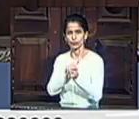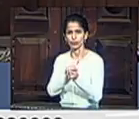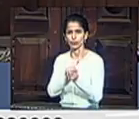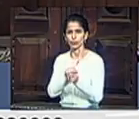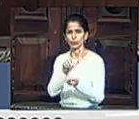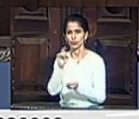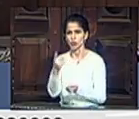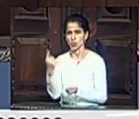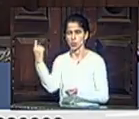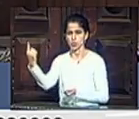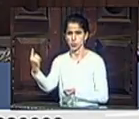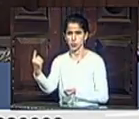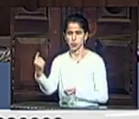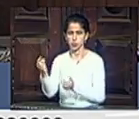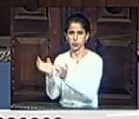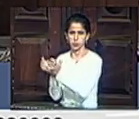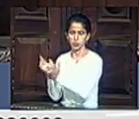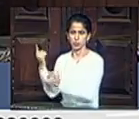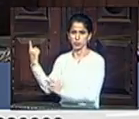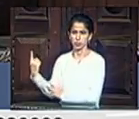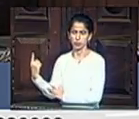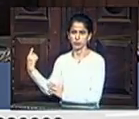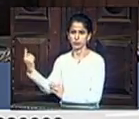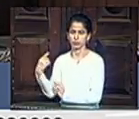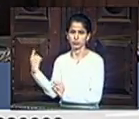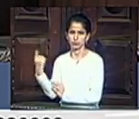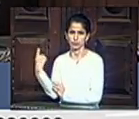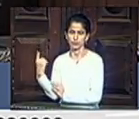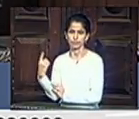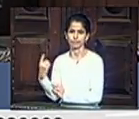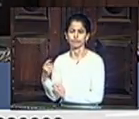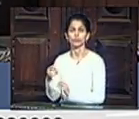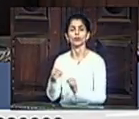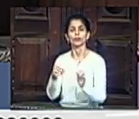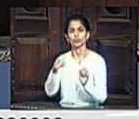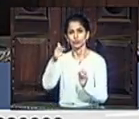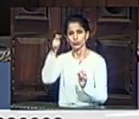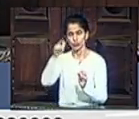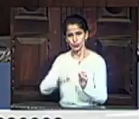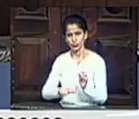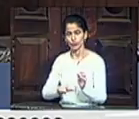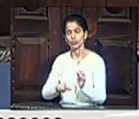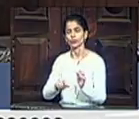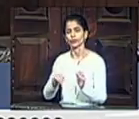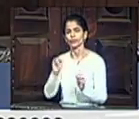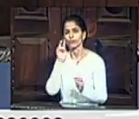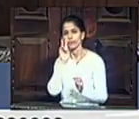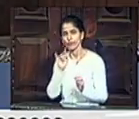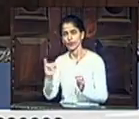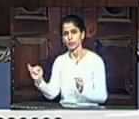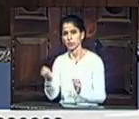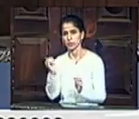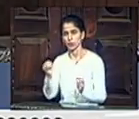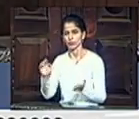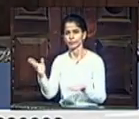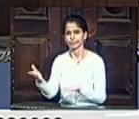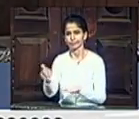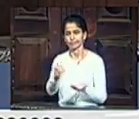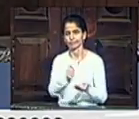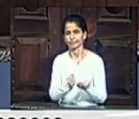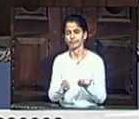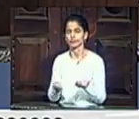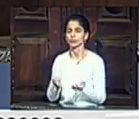forma unilateral, fazer uma completa revisão nos incentivos fiscais. Mas não fazer de